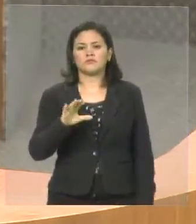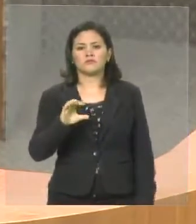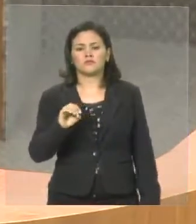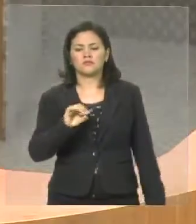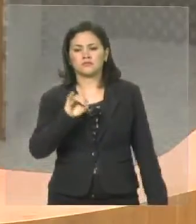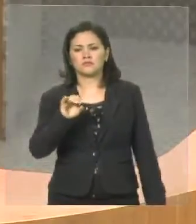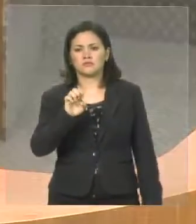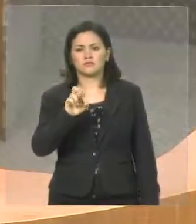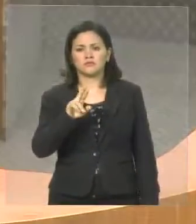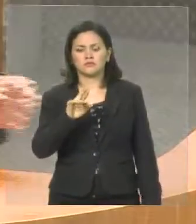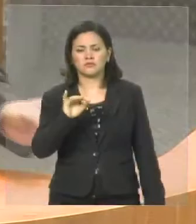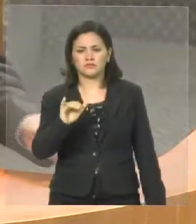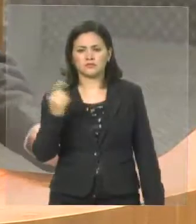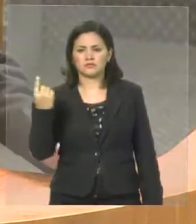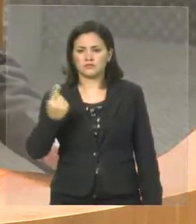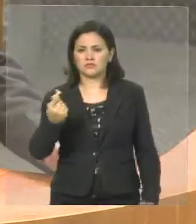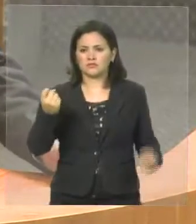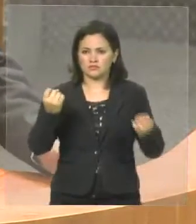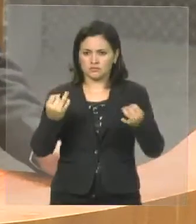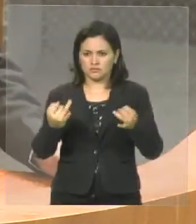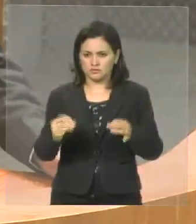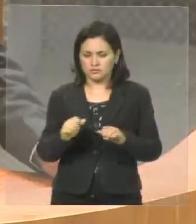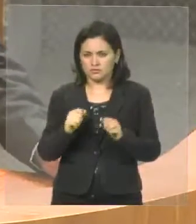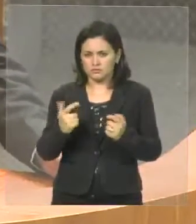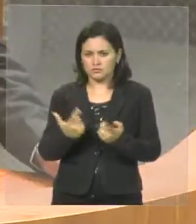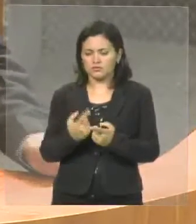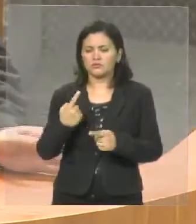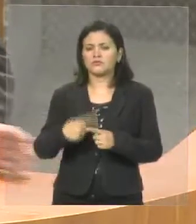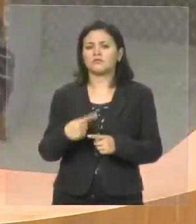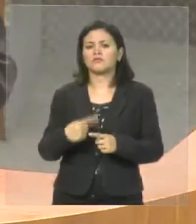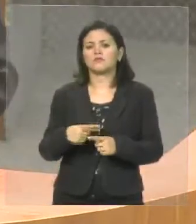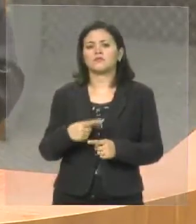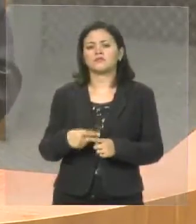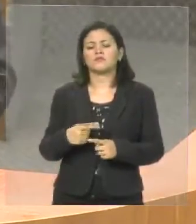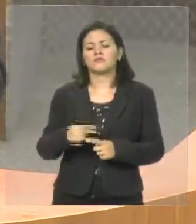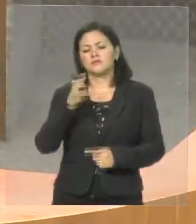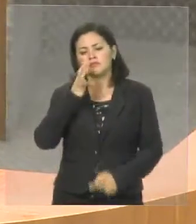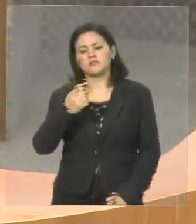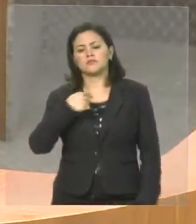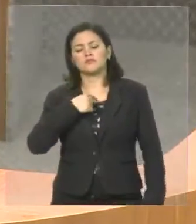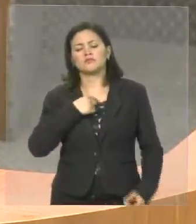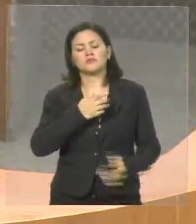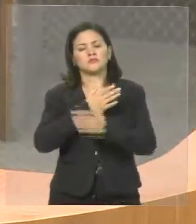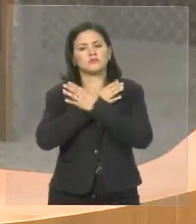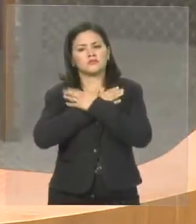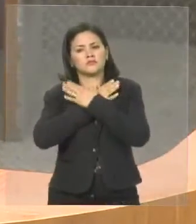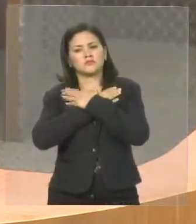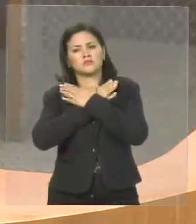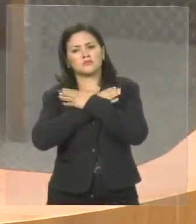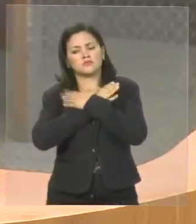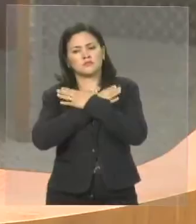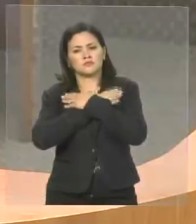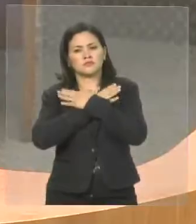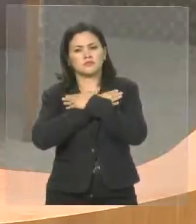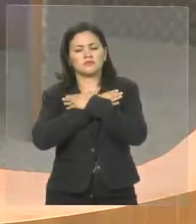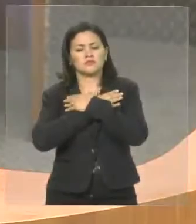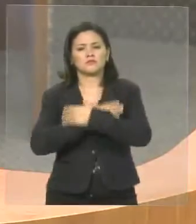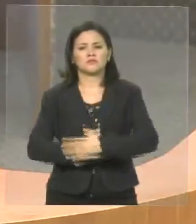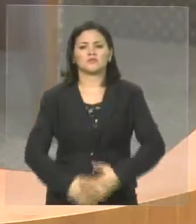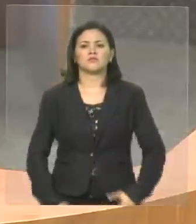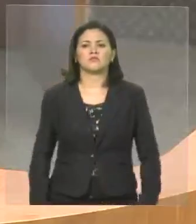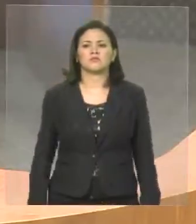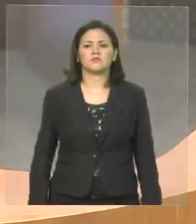prestar esclarecimentos nesta casa, o porquê de chamar um parlamentar de bandido e fazer parte de ligações com